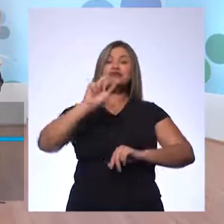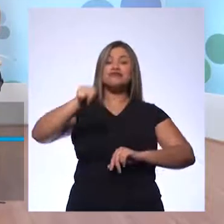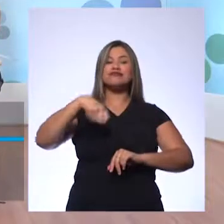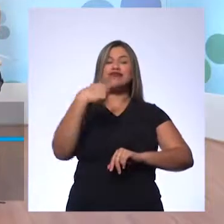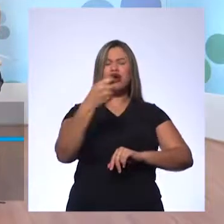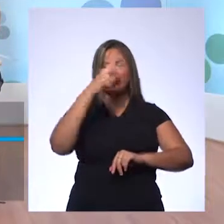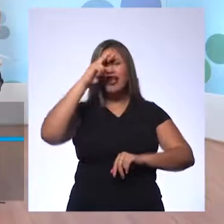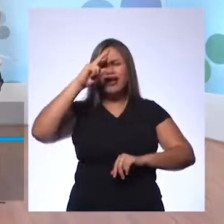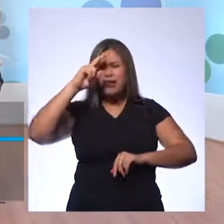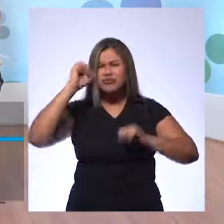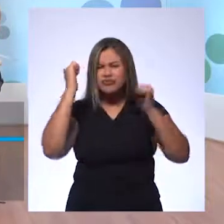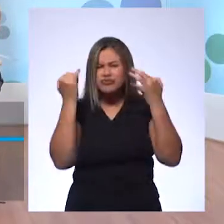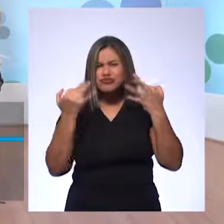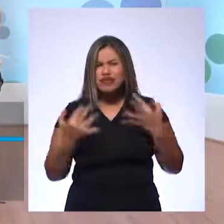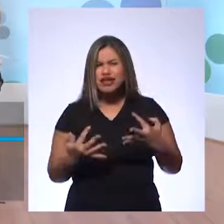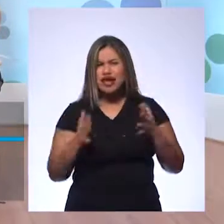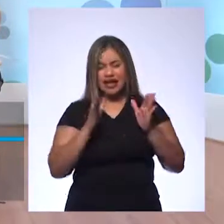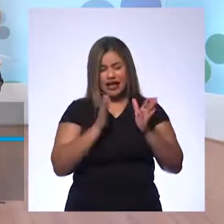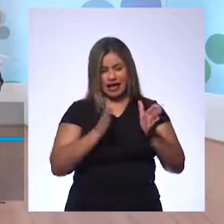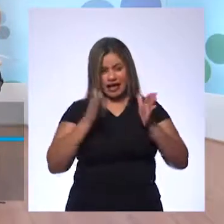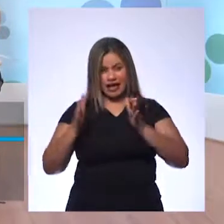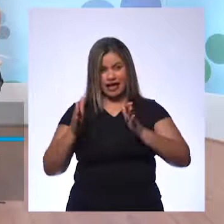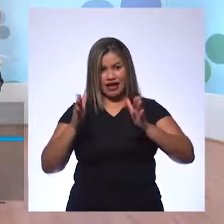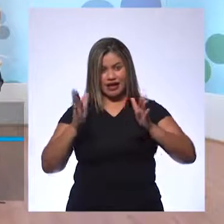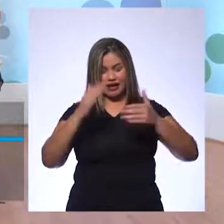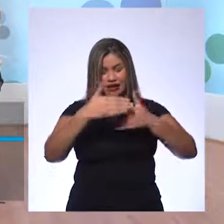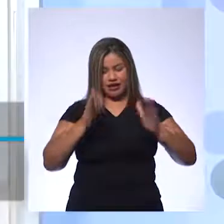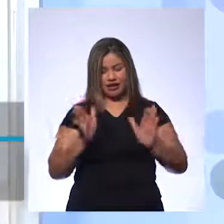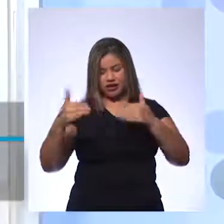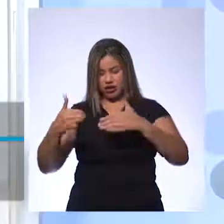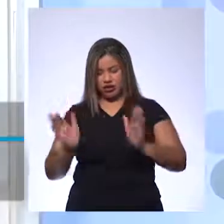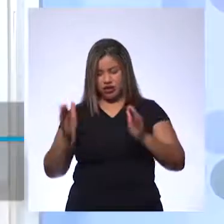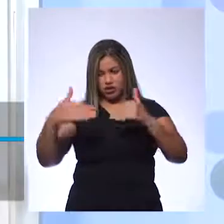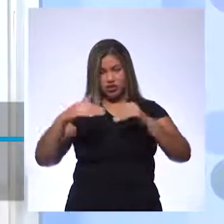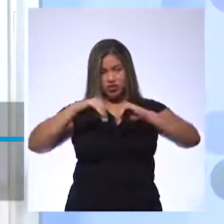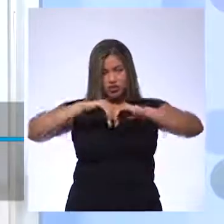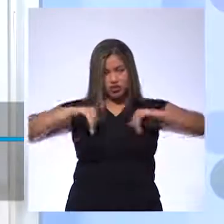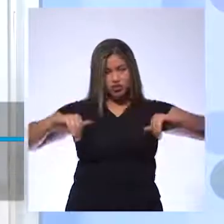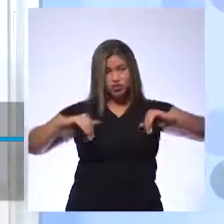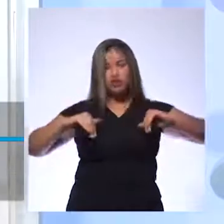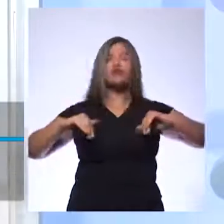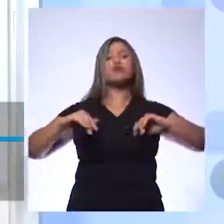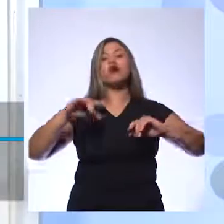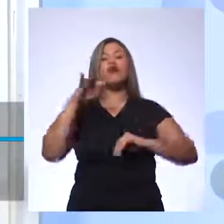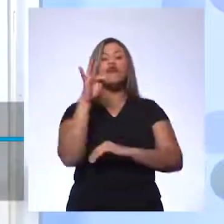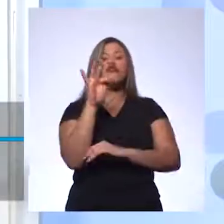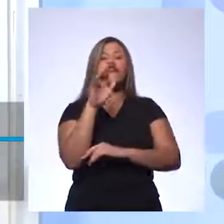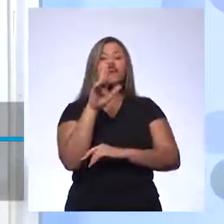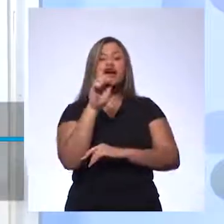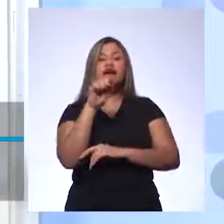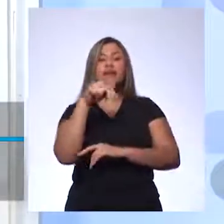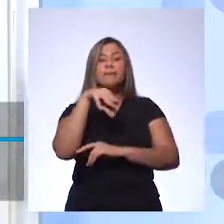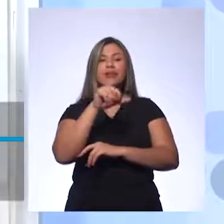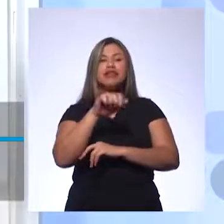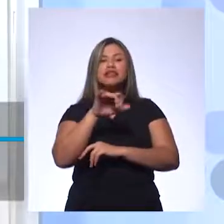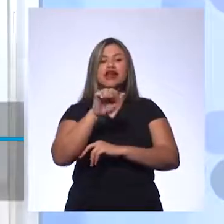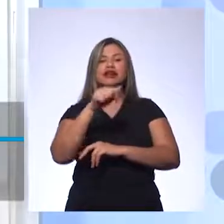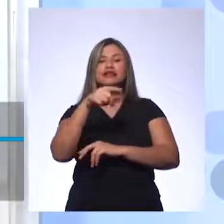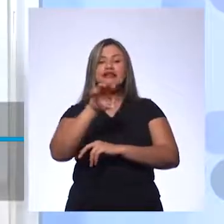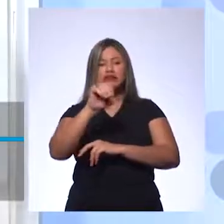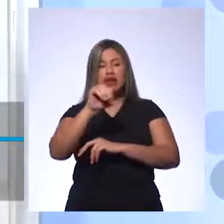última aula vocês lembram que eu trouxe as caixinhas eu expliquei para vocês o que era a fragmentação e desse fragmentação